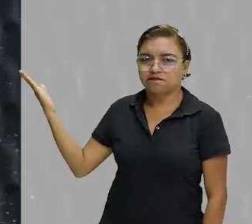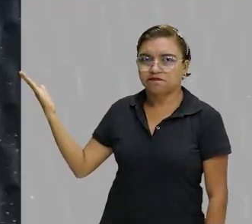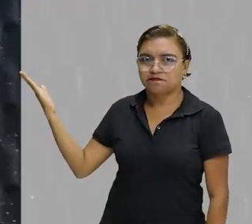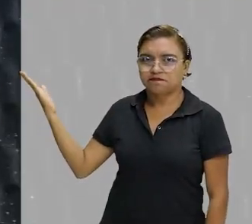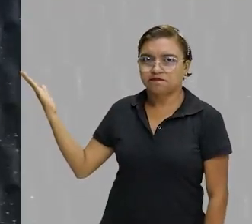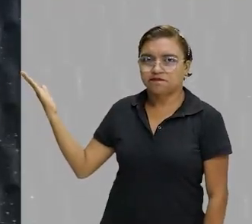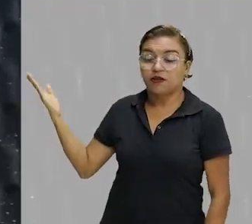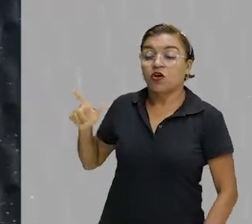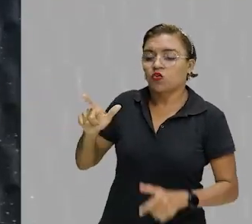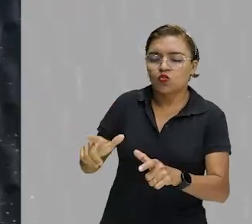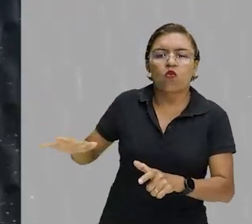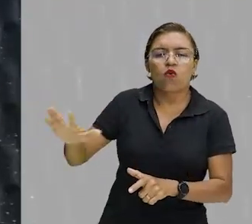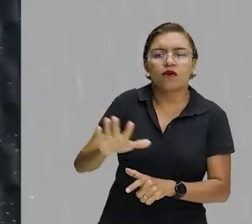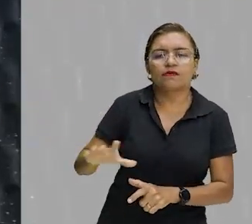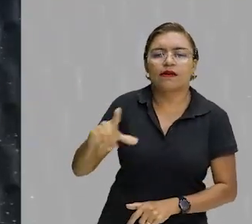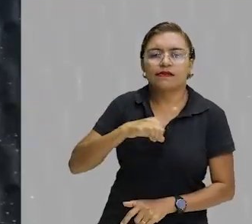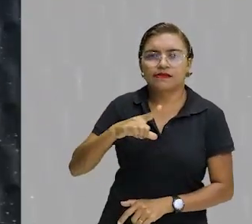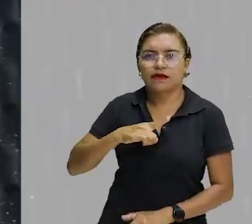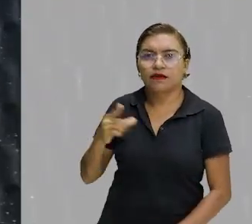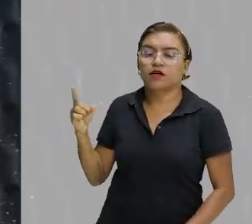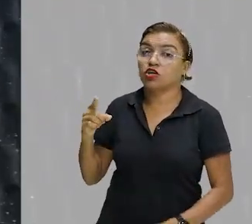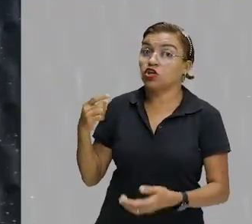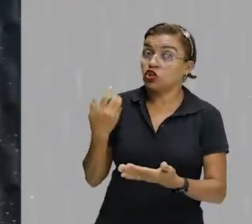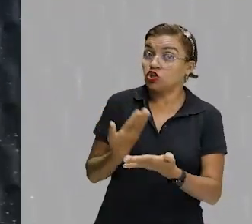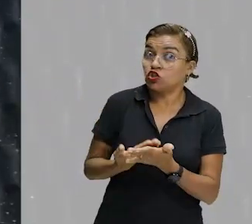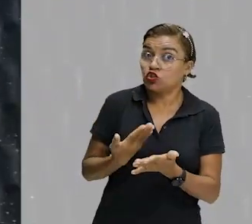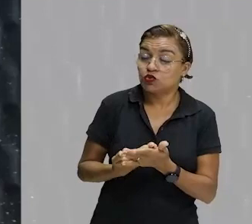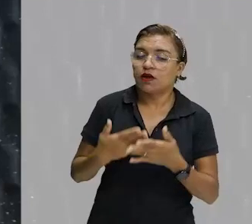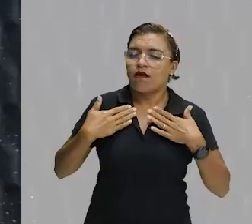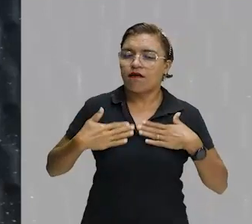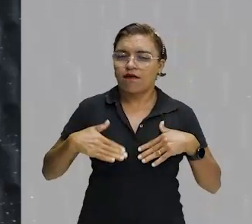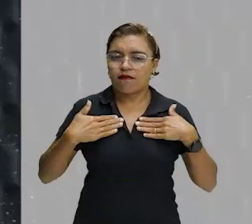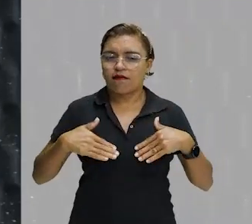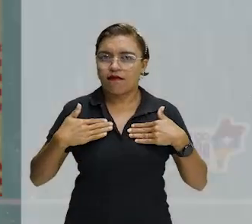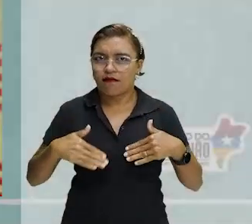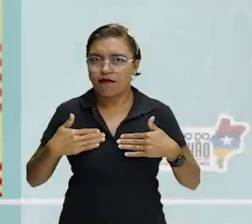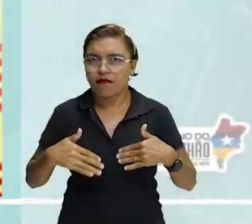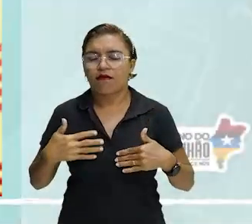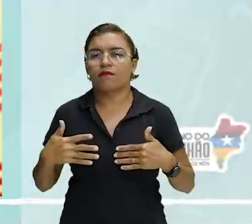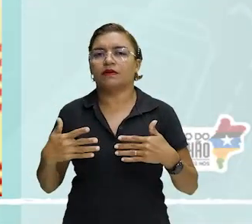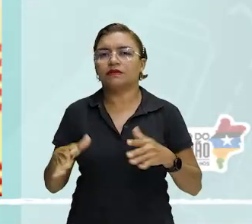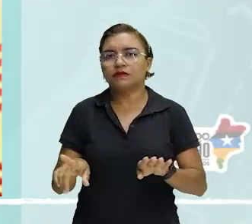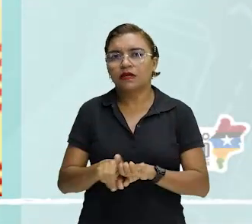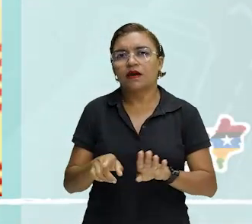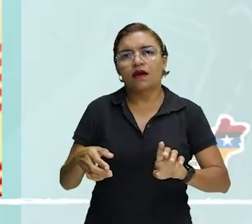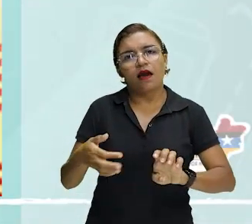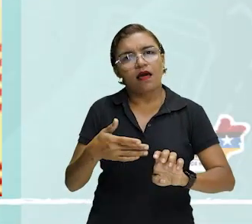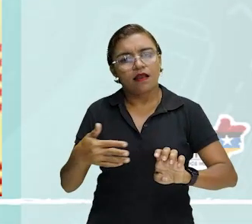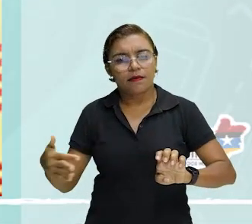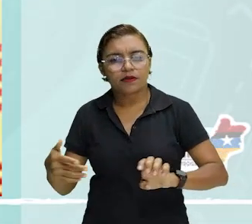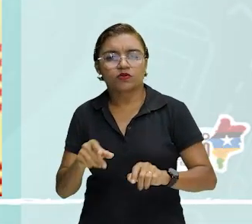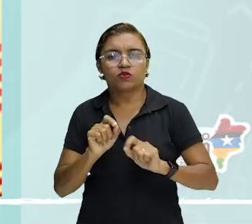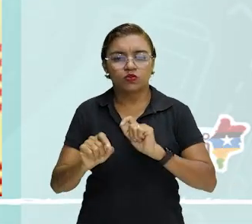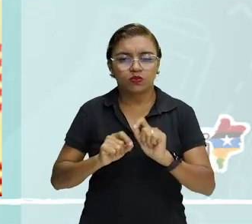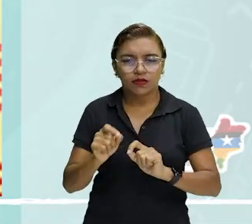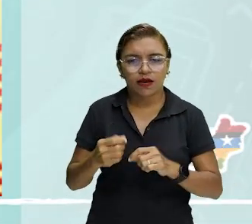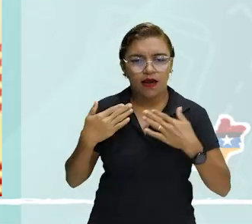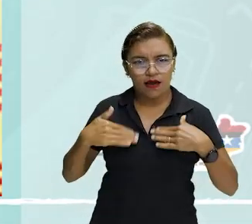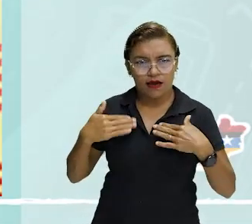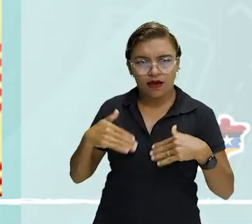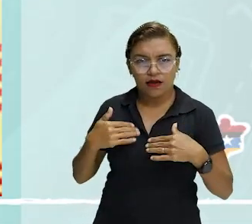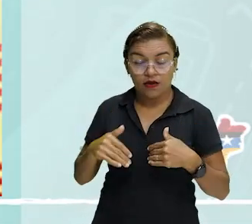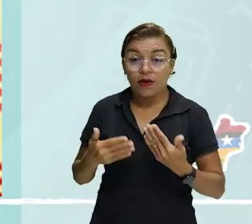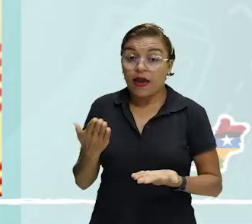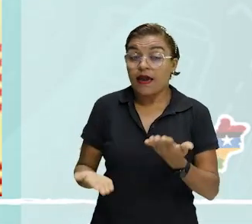domínio, contraste, proporção. Isso aqui a gente tem que estudar com calma, mas são elementos na prática que chegam nisso. Equilíbrio, quando